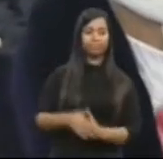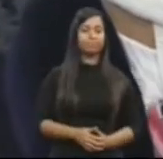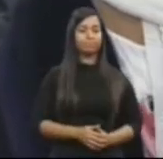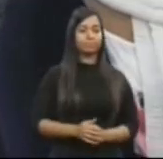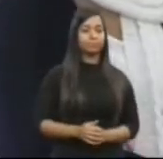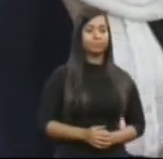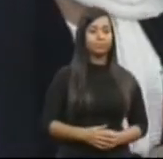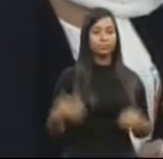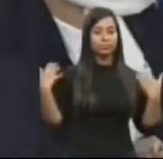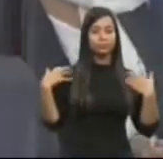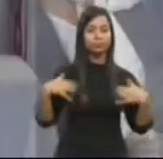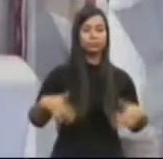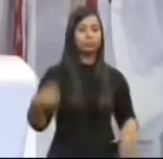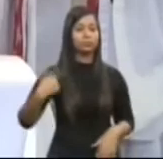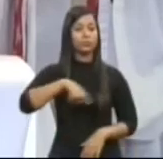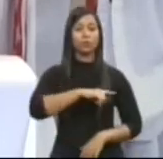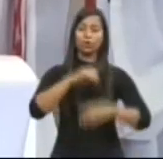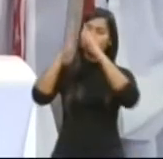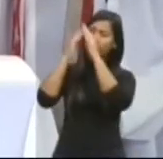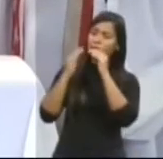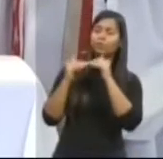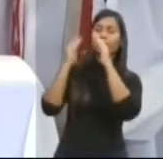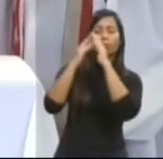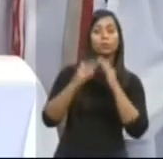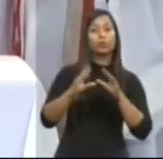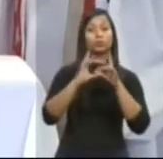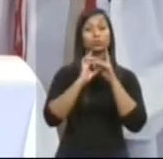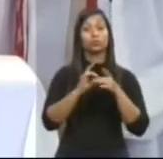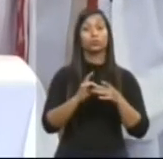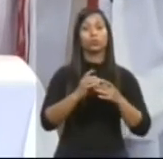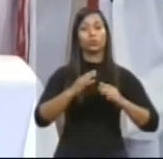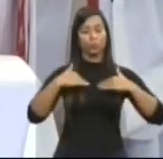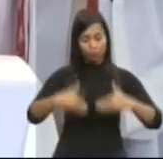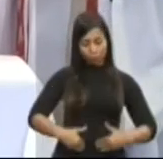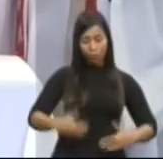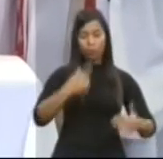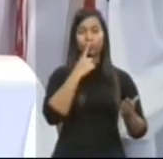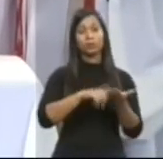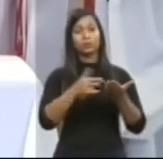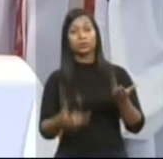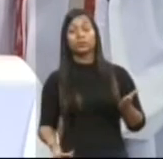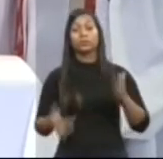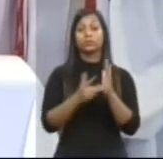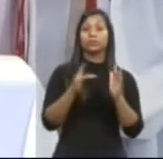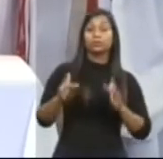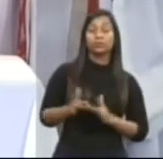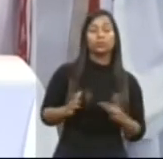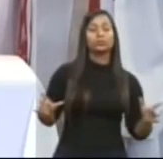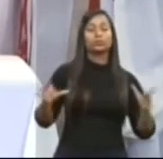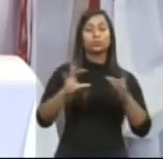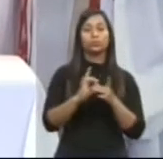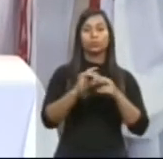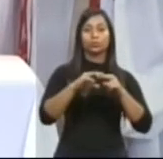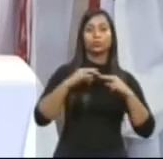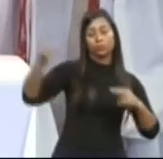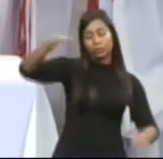Senhor, a nossa oferta. E nós vos suplicamos que, participando do corpo e sangue de Cristo,